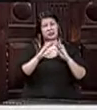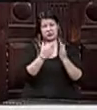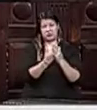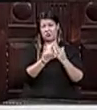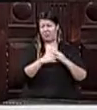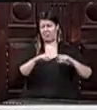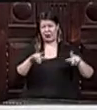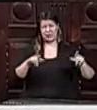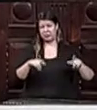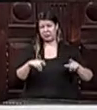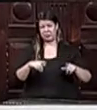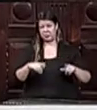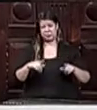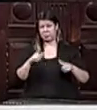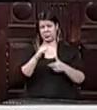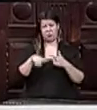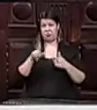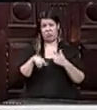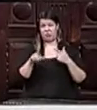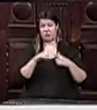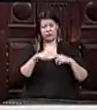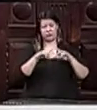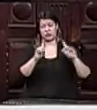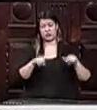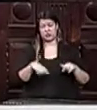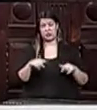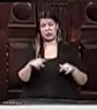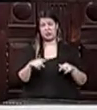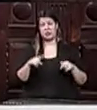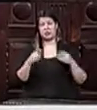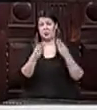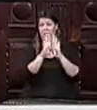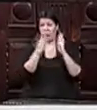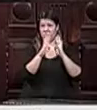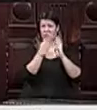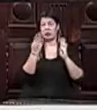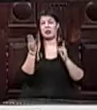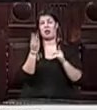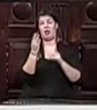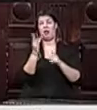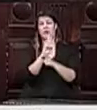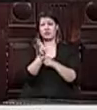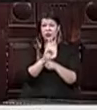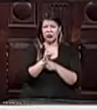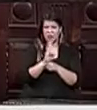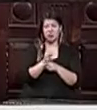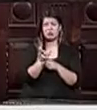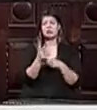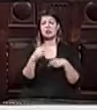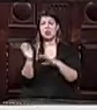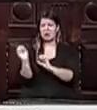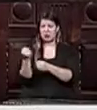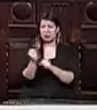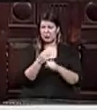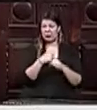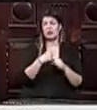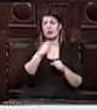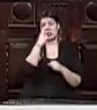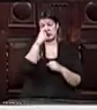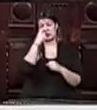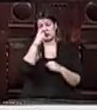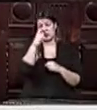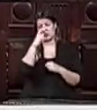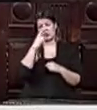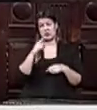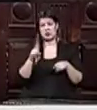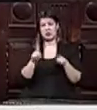de funcionamento relacionados a serviços de portaria, vigilância, relacionados à limpeza e asseio, ficaram